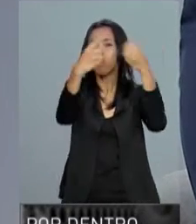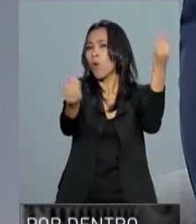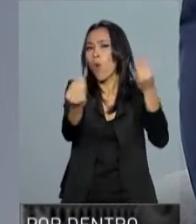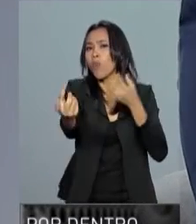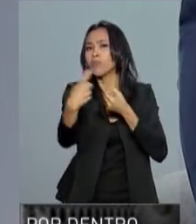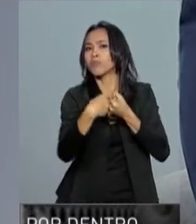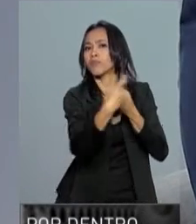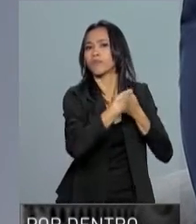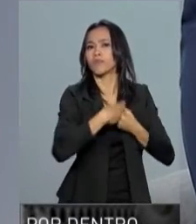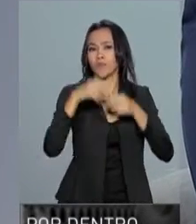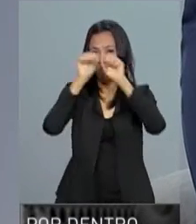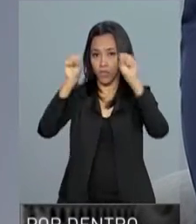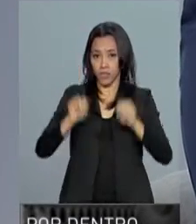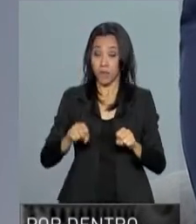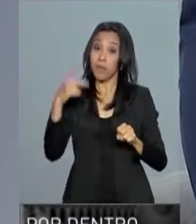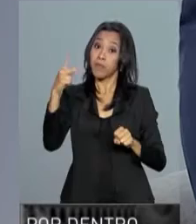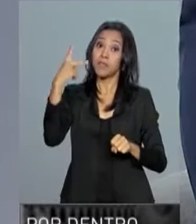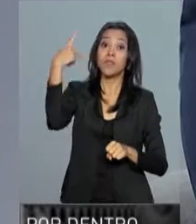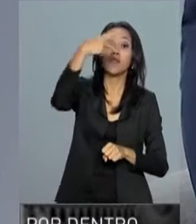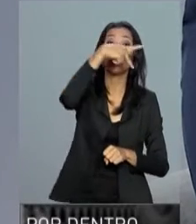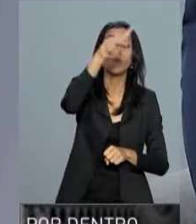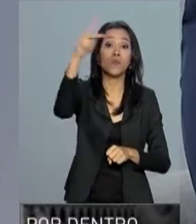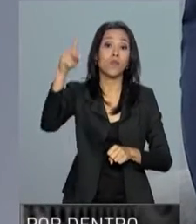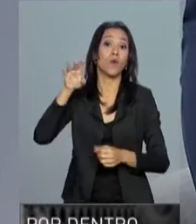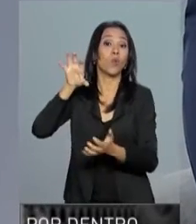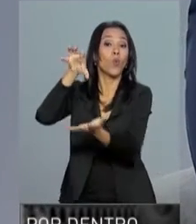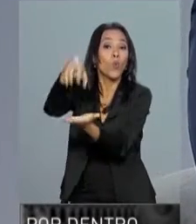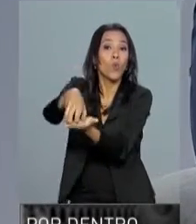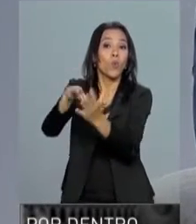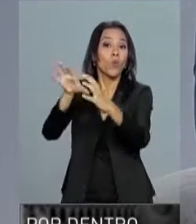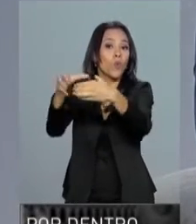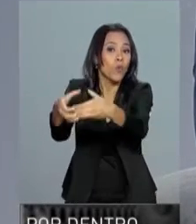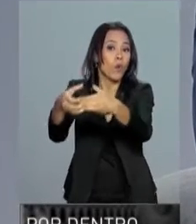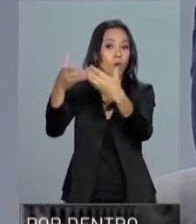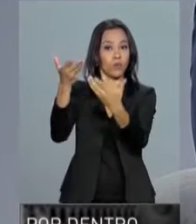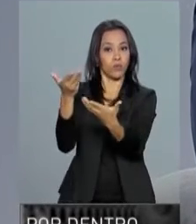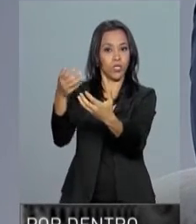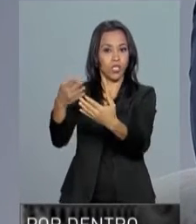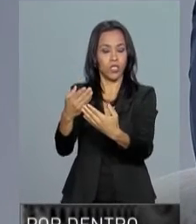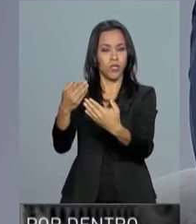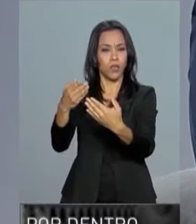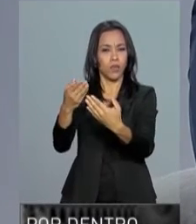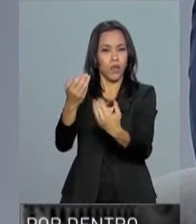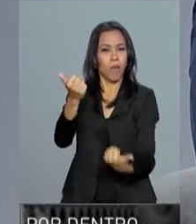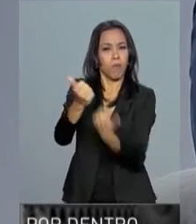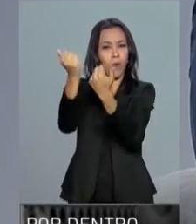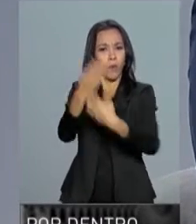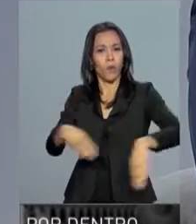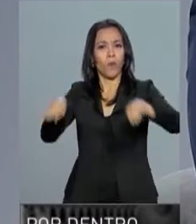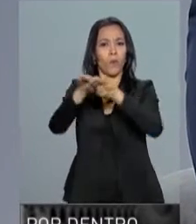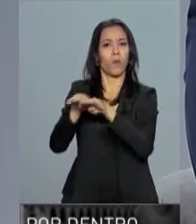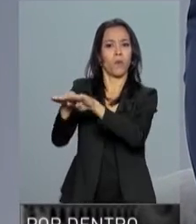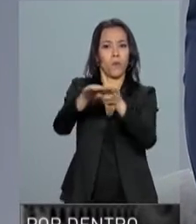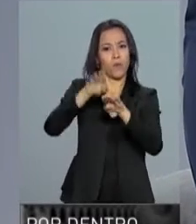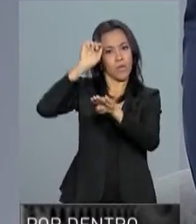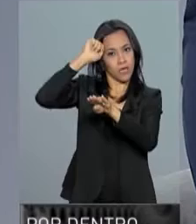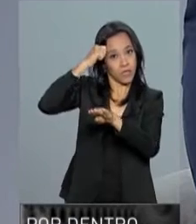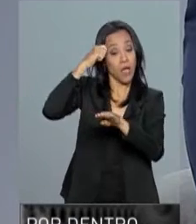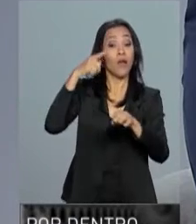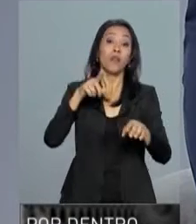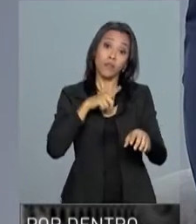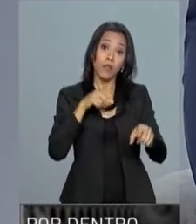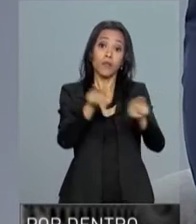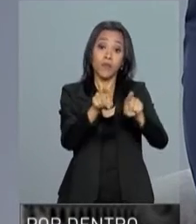ele tem que ter um órgão ou de igualdade racial criado do seu município do seu estado e um conselho de igualdade racial também criado e o